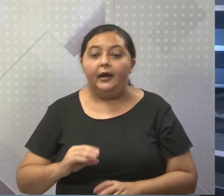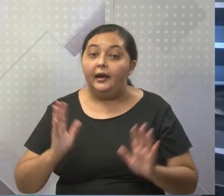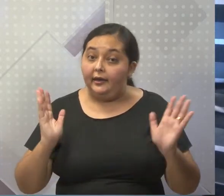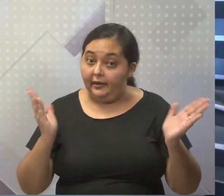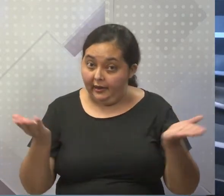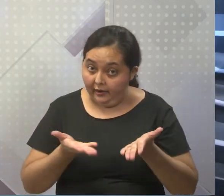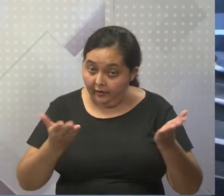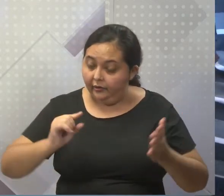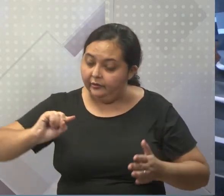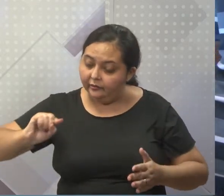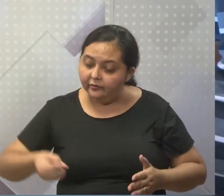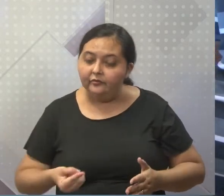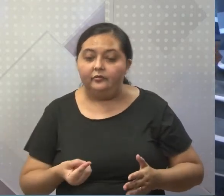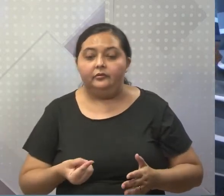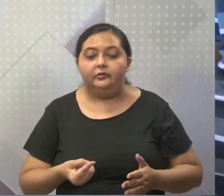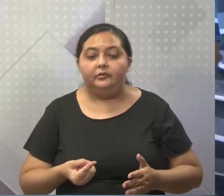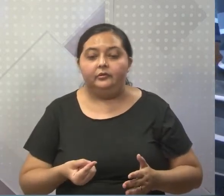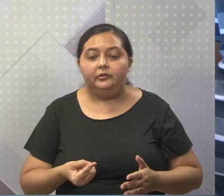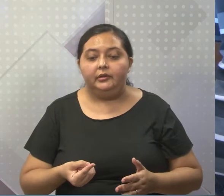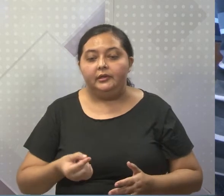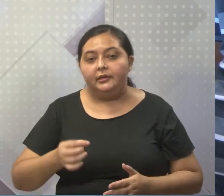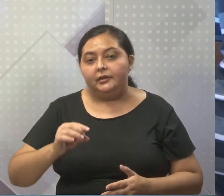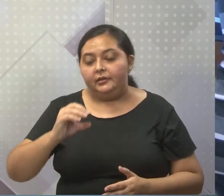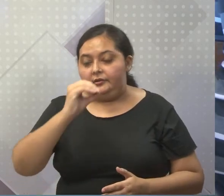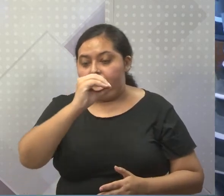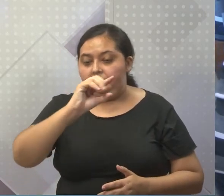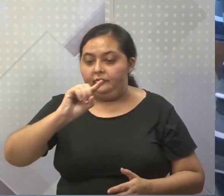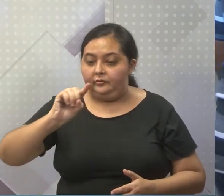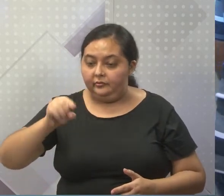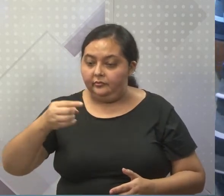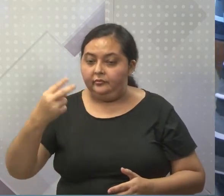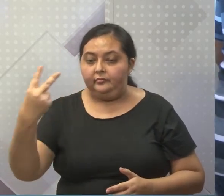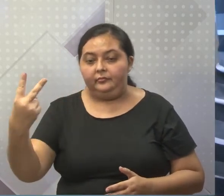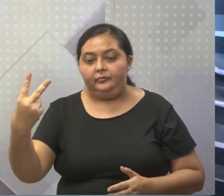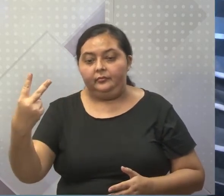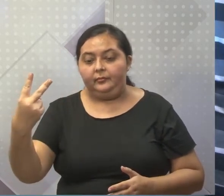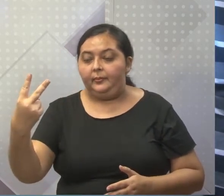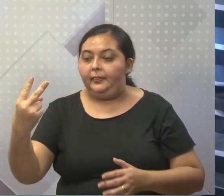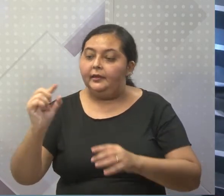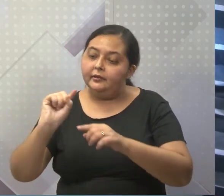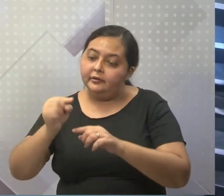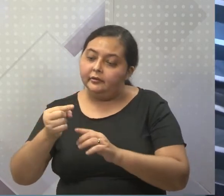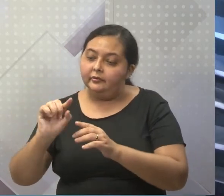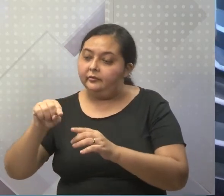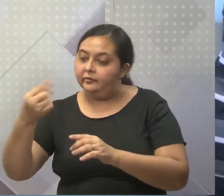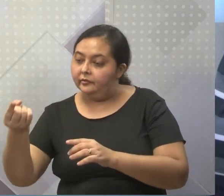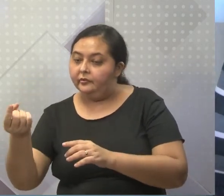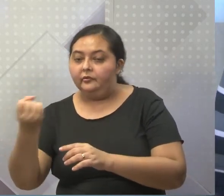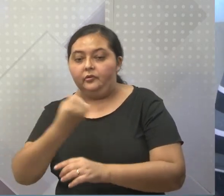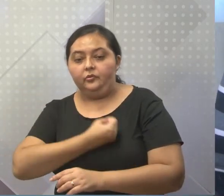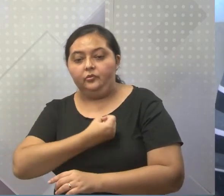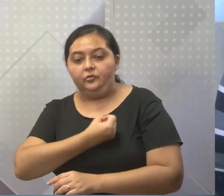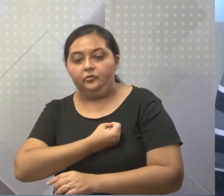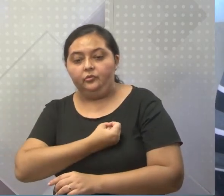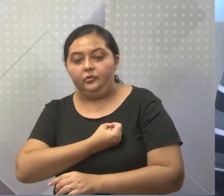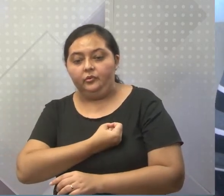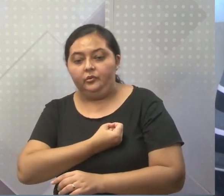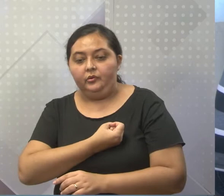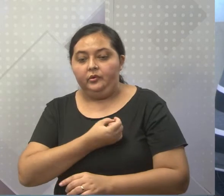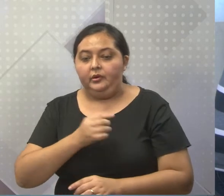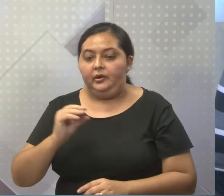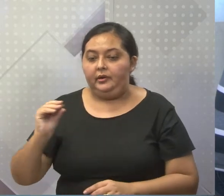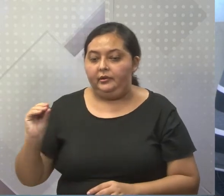vírgula. Se eu tenho aqui a vírgulazinha e depois da vírgula eu tenho um número, isso significa que eu vou